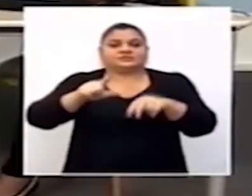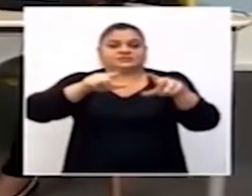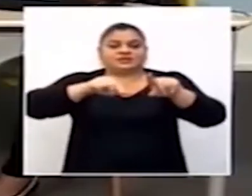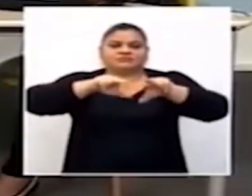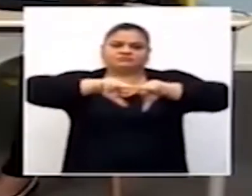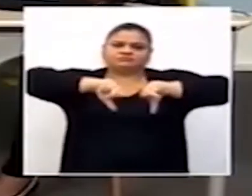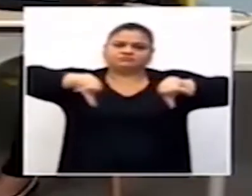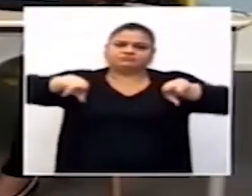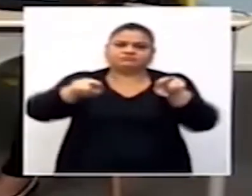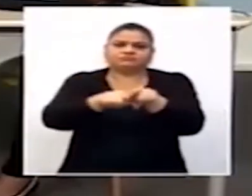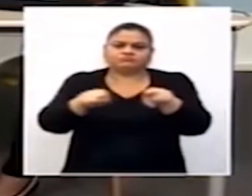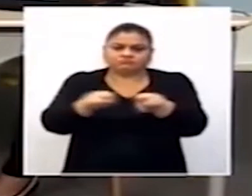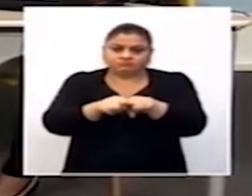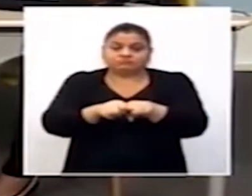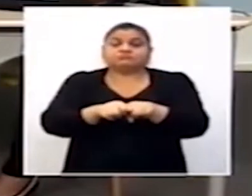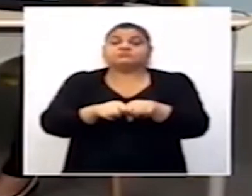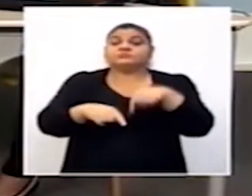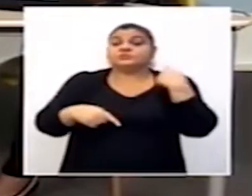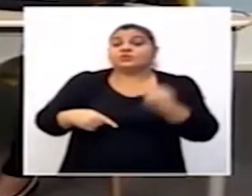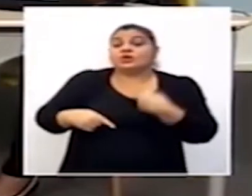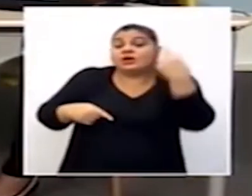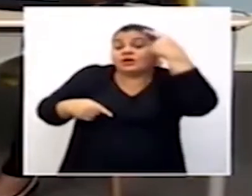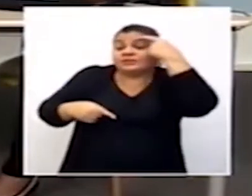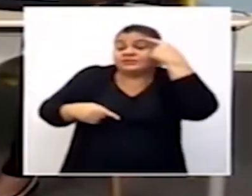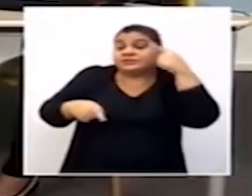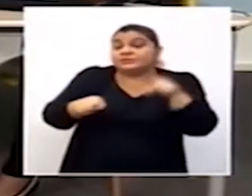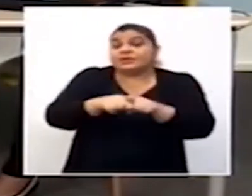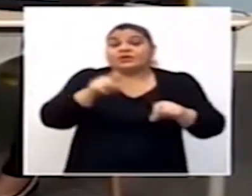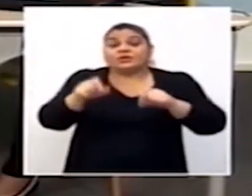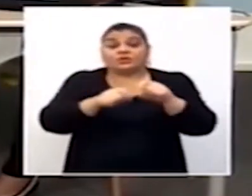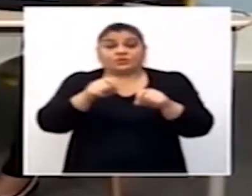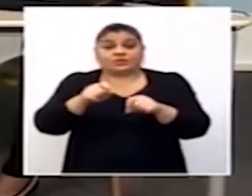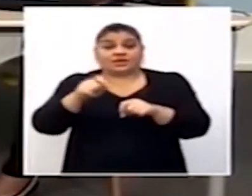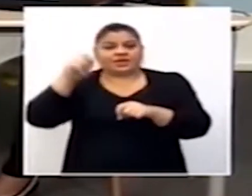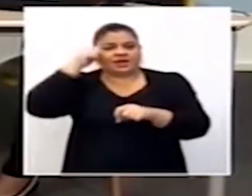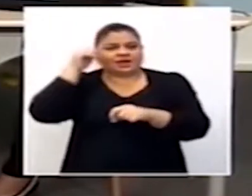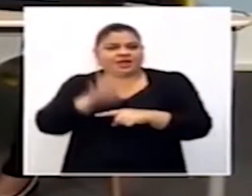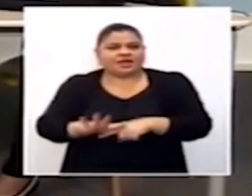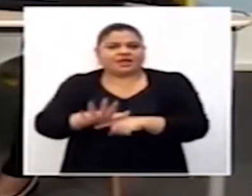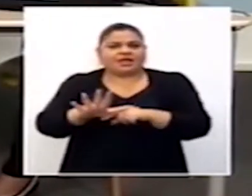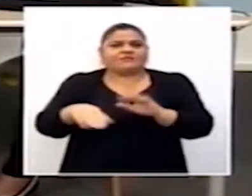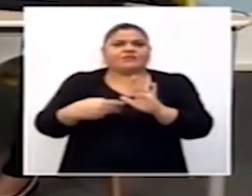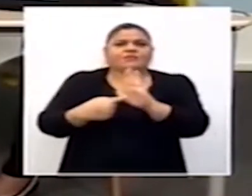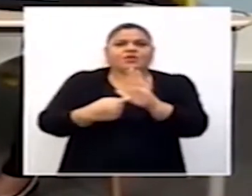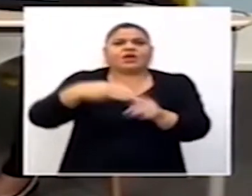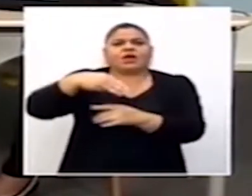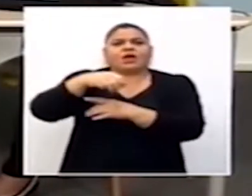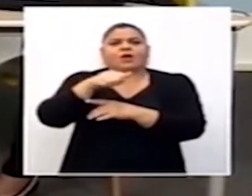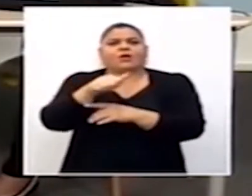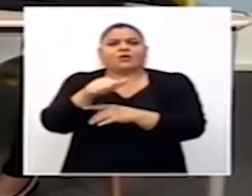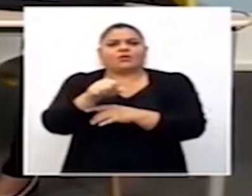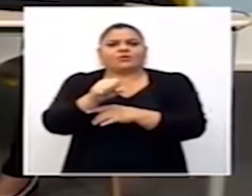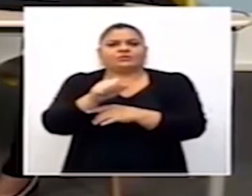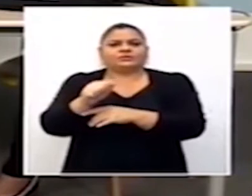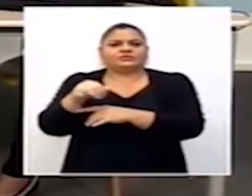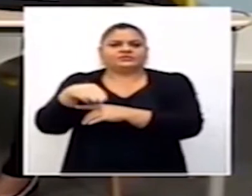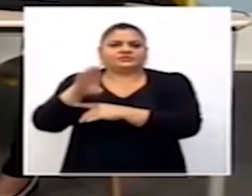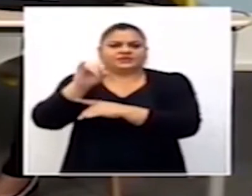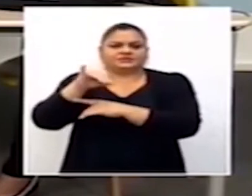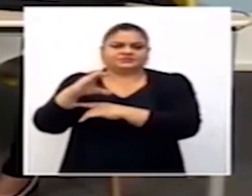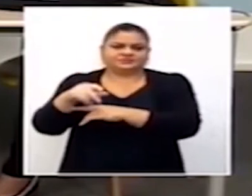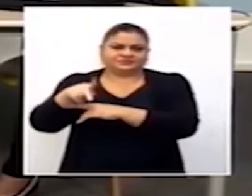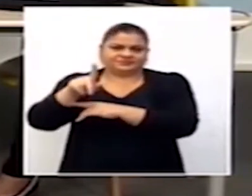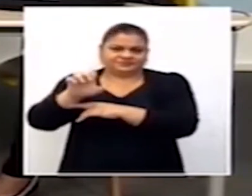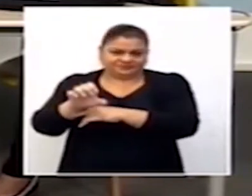certo e aí nós temos que pensar também guiné-bissau Moçambique Moçambique então nós temos que pensar